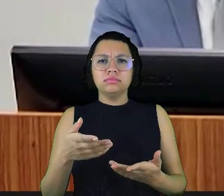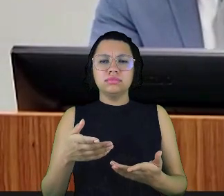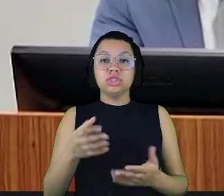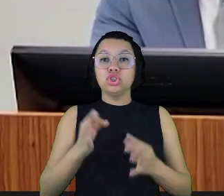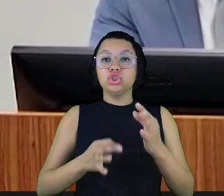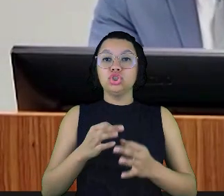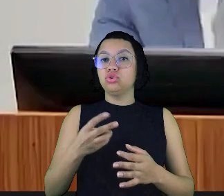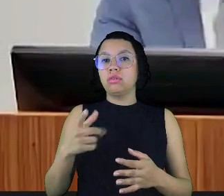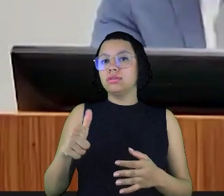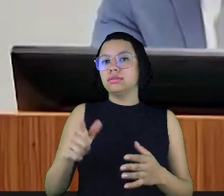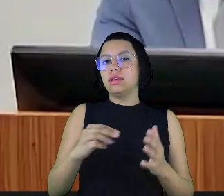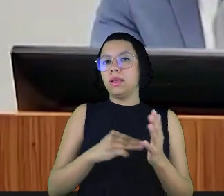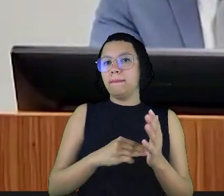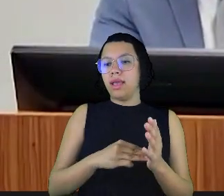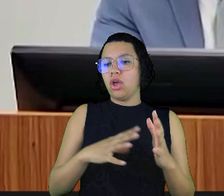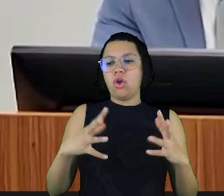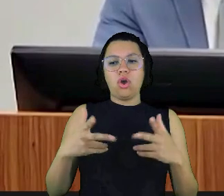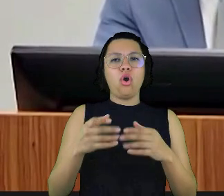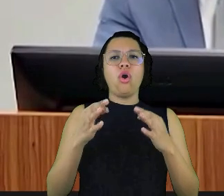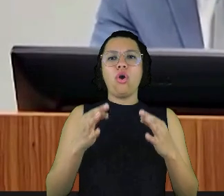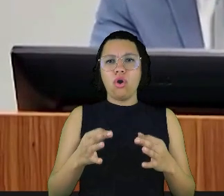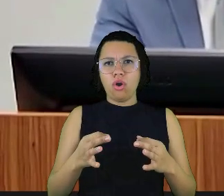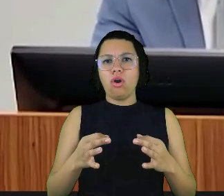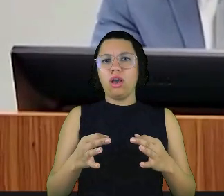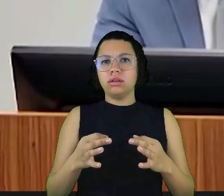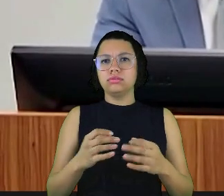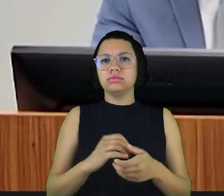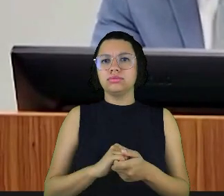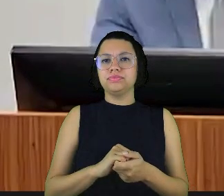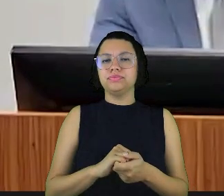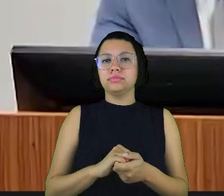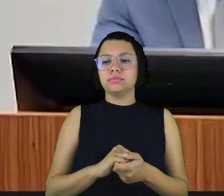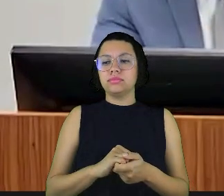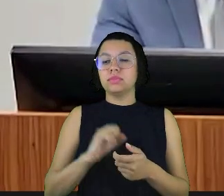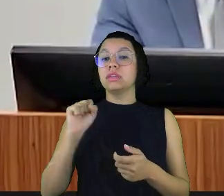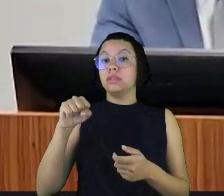absolutamente correta, eu acho. Sim, exatamente.